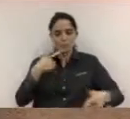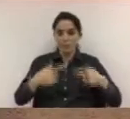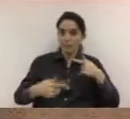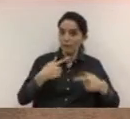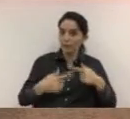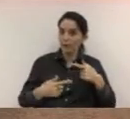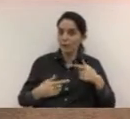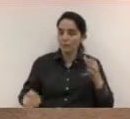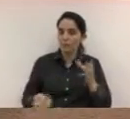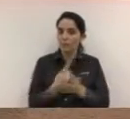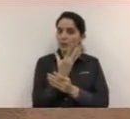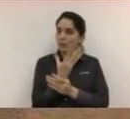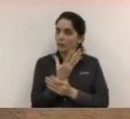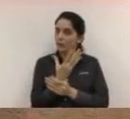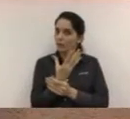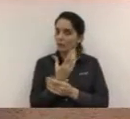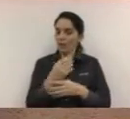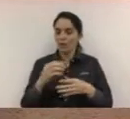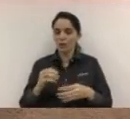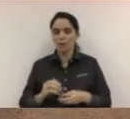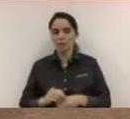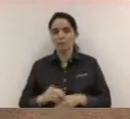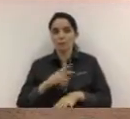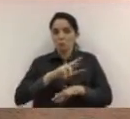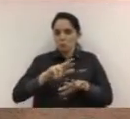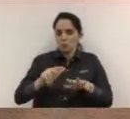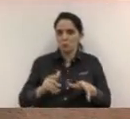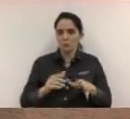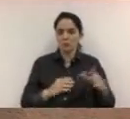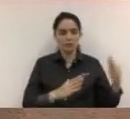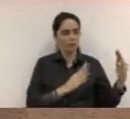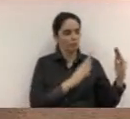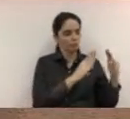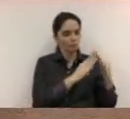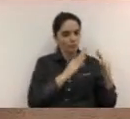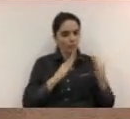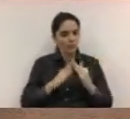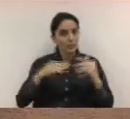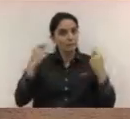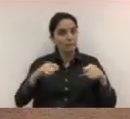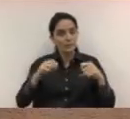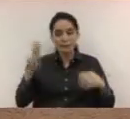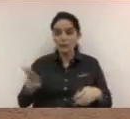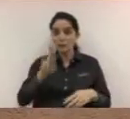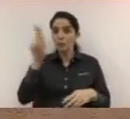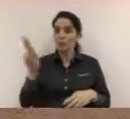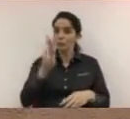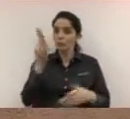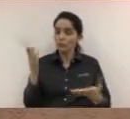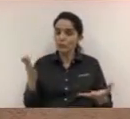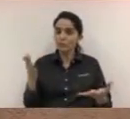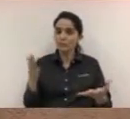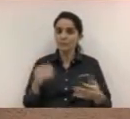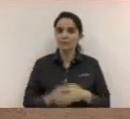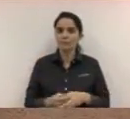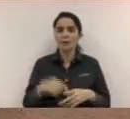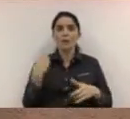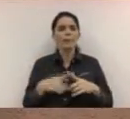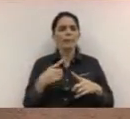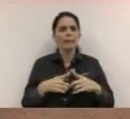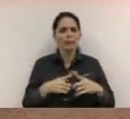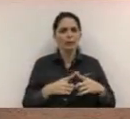de iniciativas por parte do município para o uso desses imóveis, para atender a população local. Por que não dar vida a esse